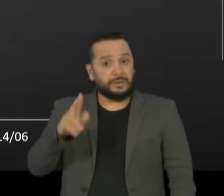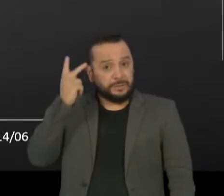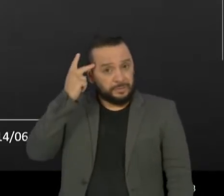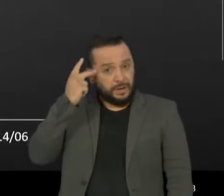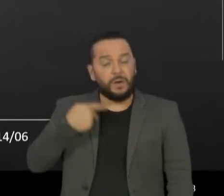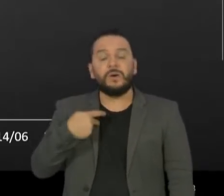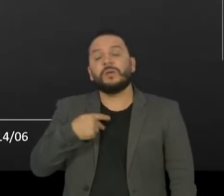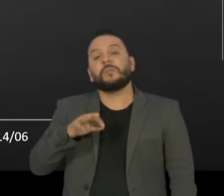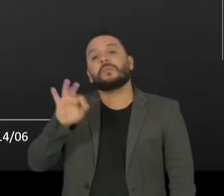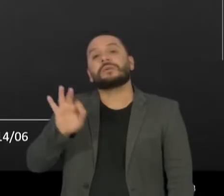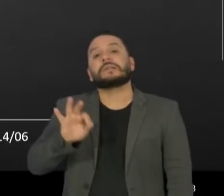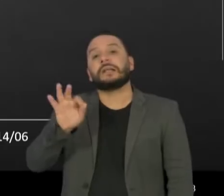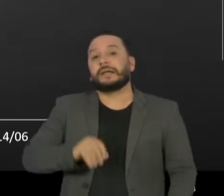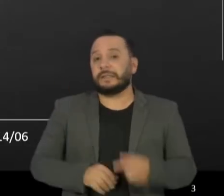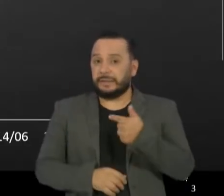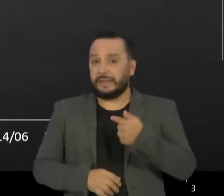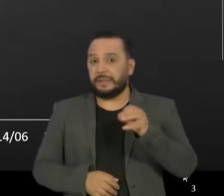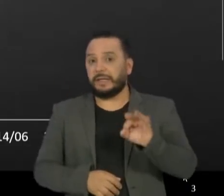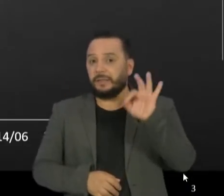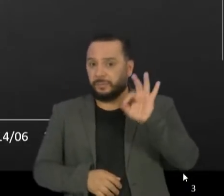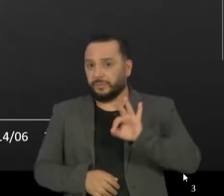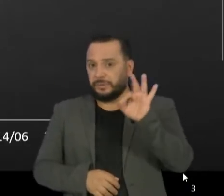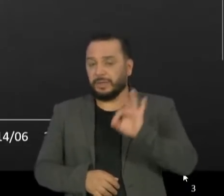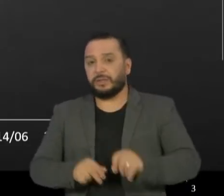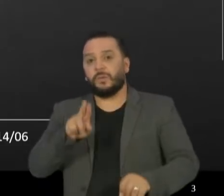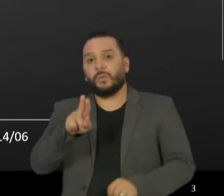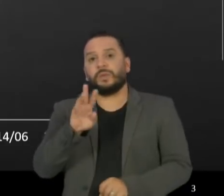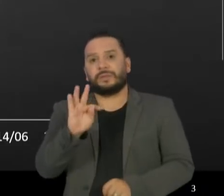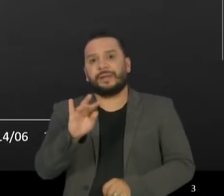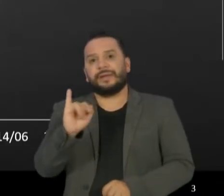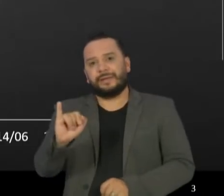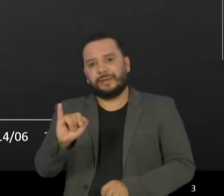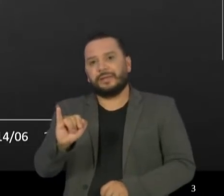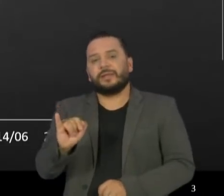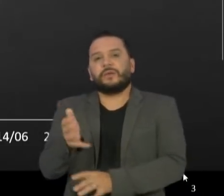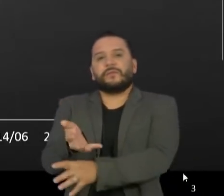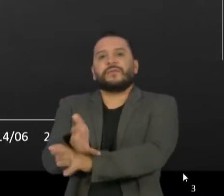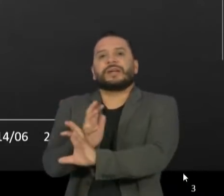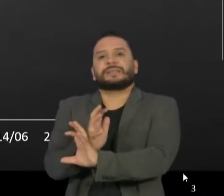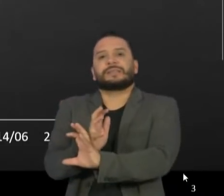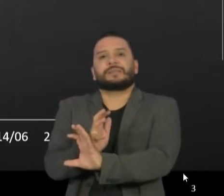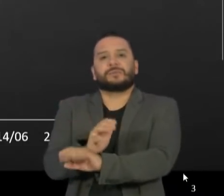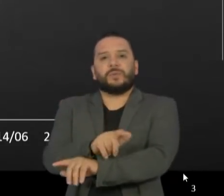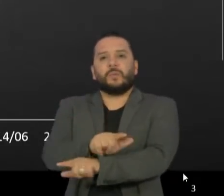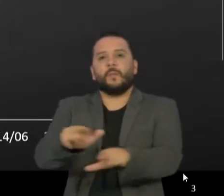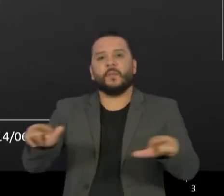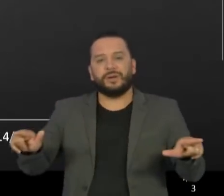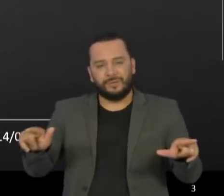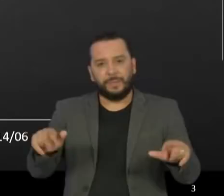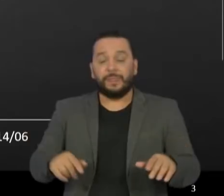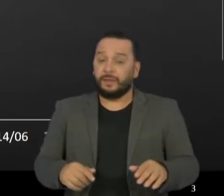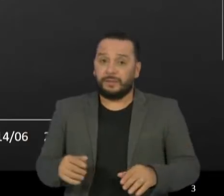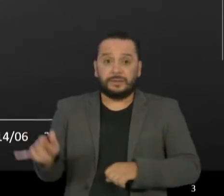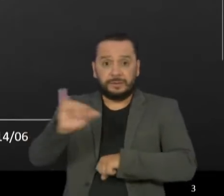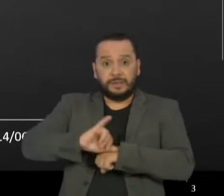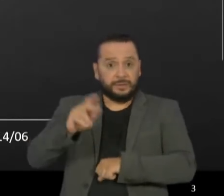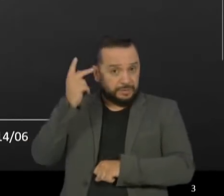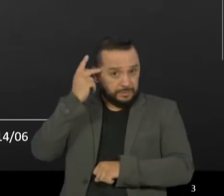70% de leitos de UTI vagos e, na Grande São Paulo, 77%